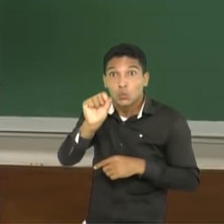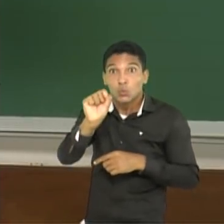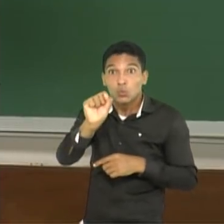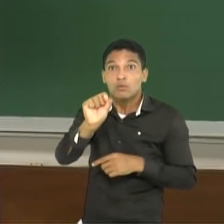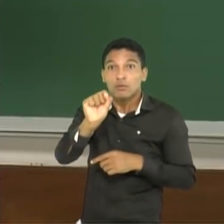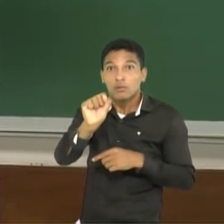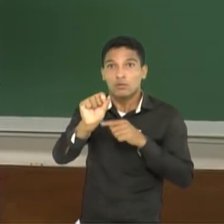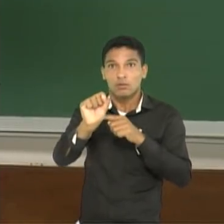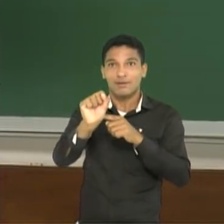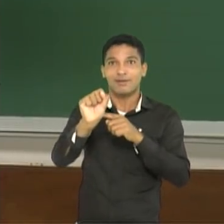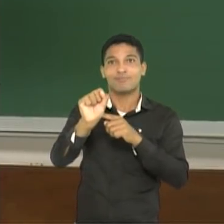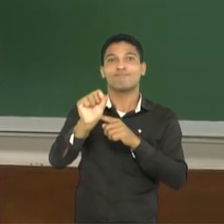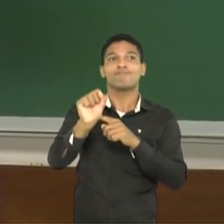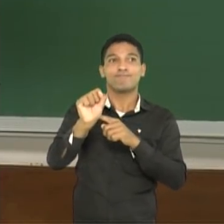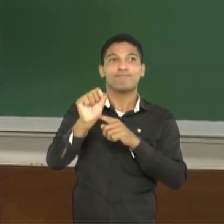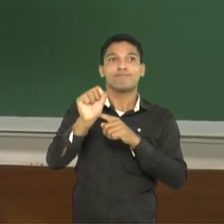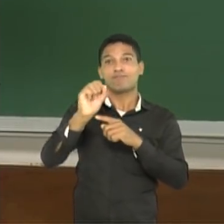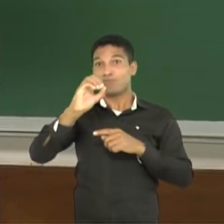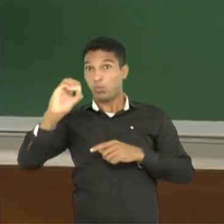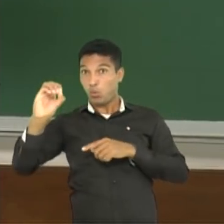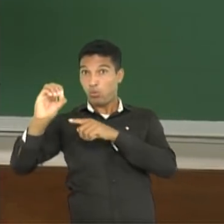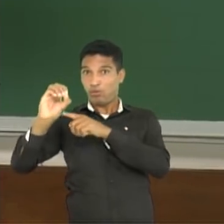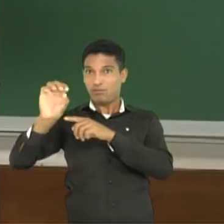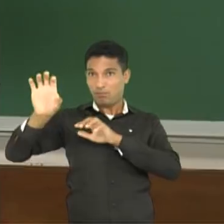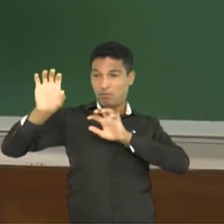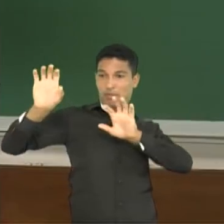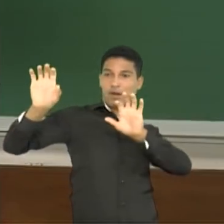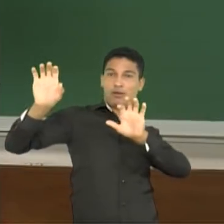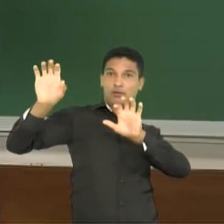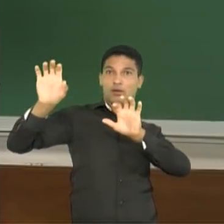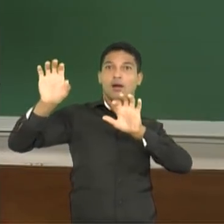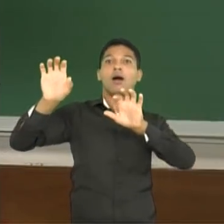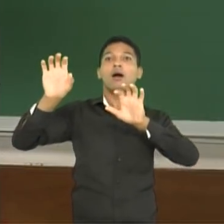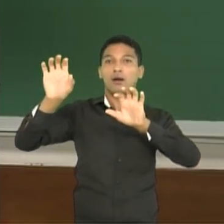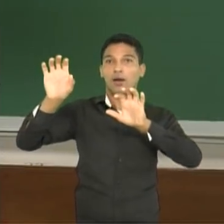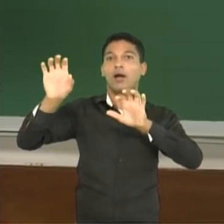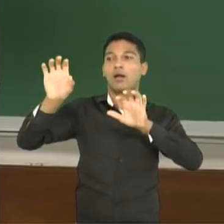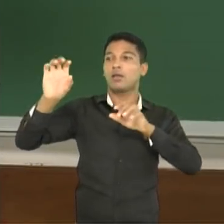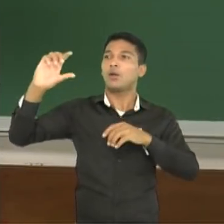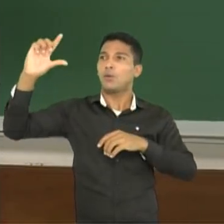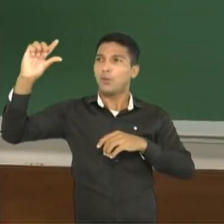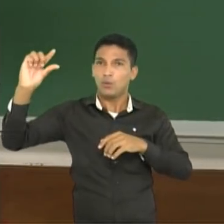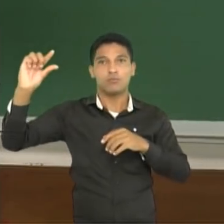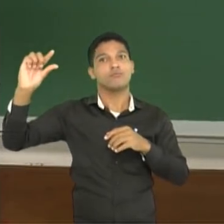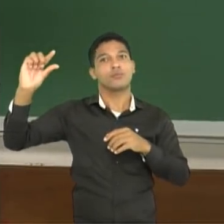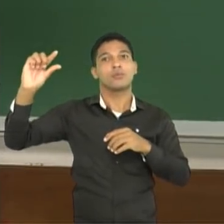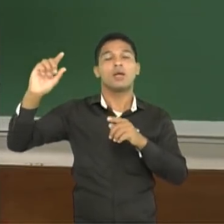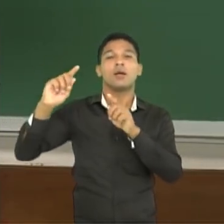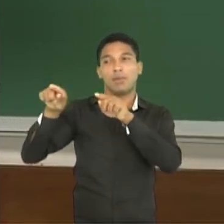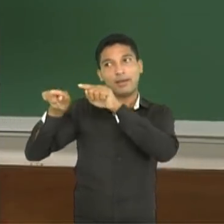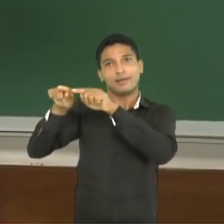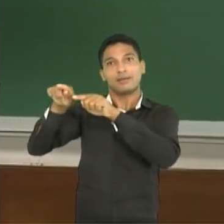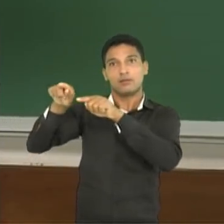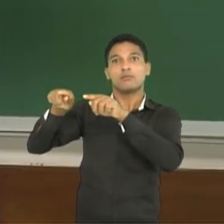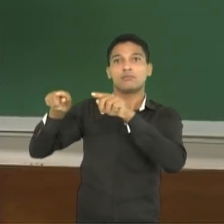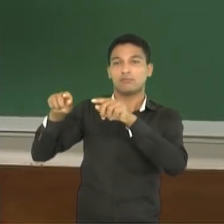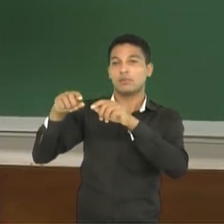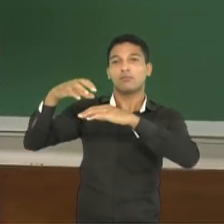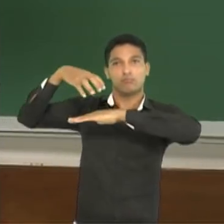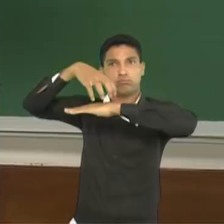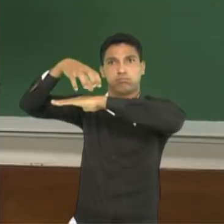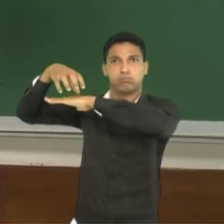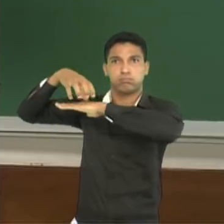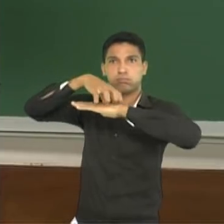ela teve uma queda, mas ainda assim representa a maior parte da porcentagem de indústrias no